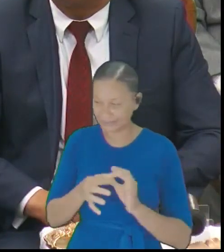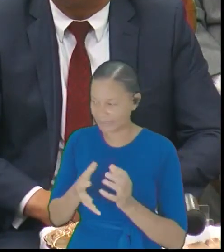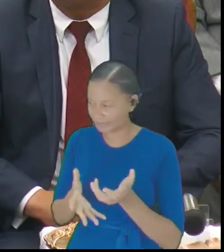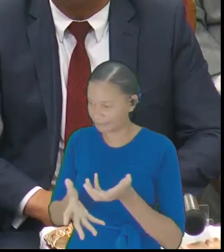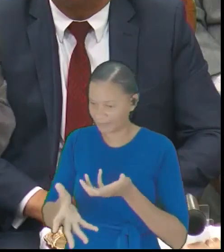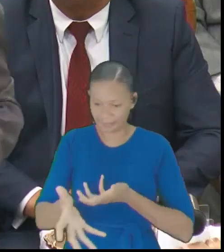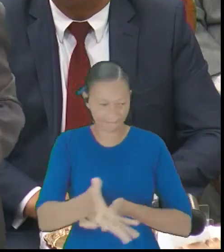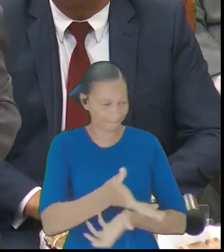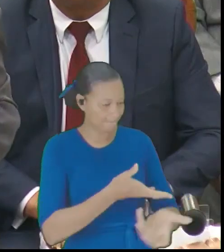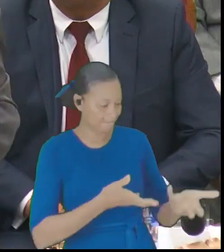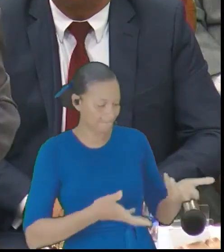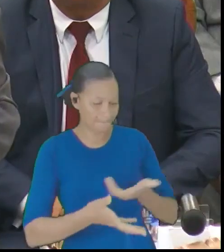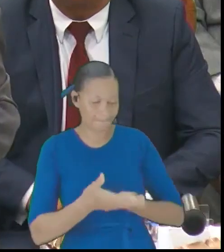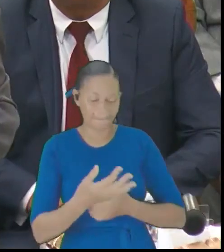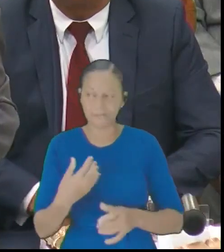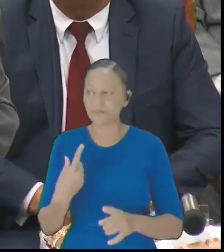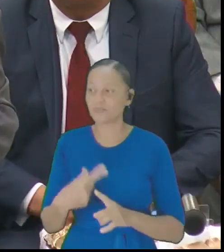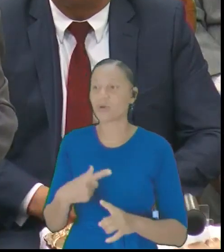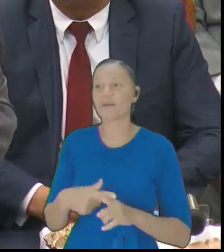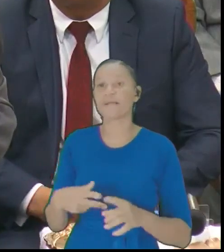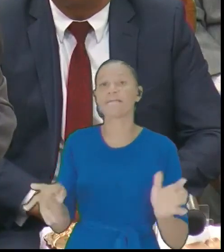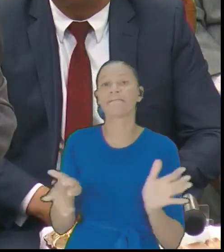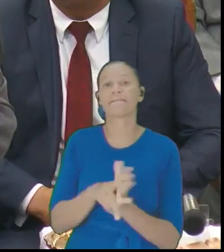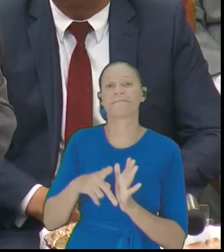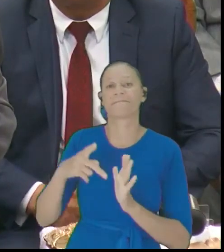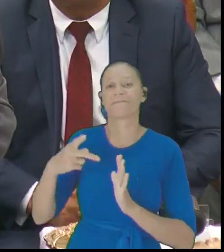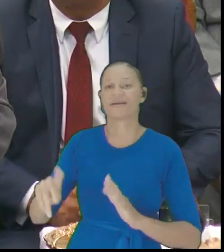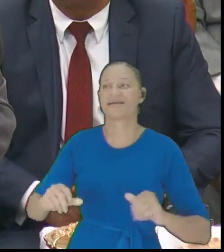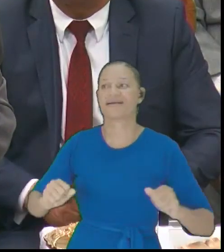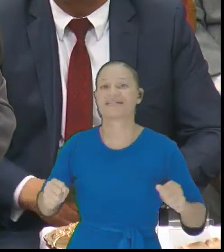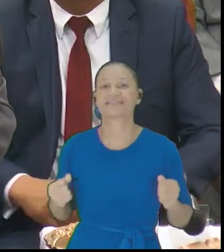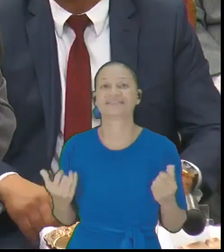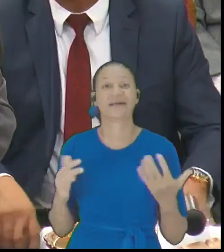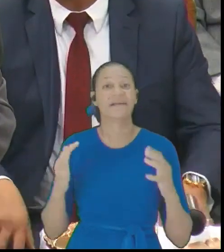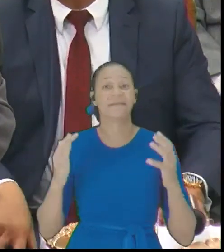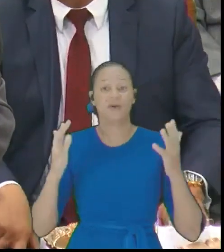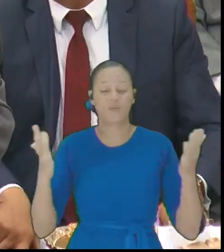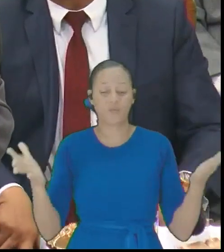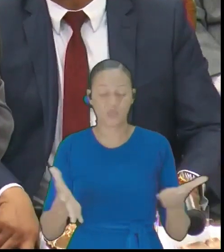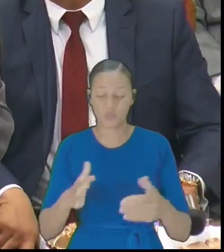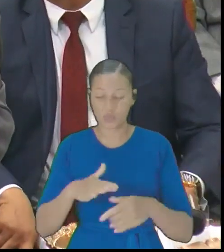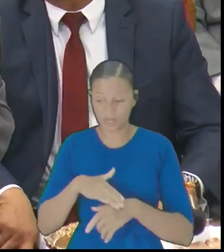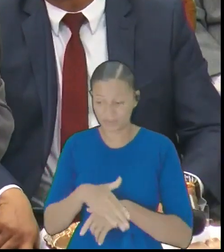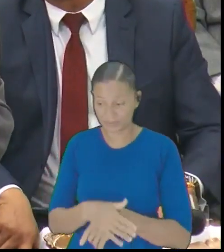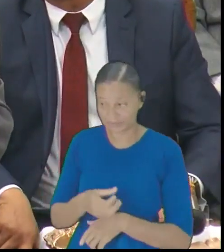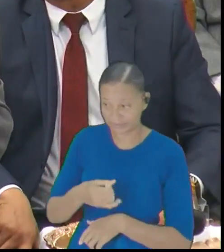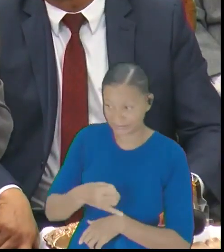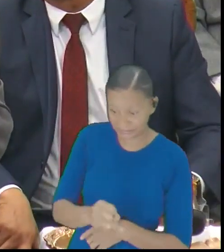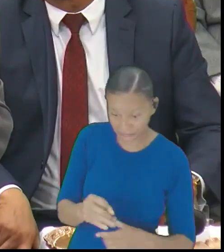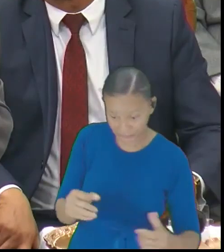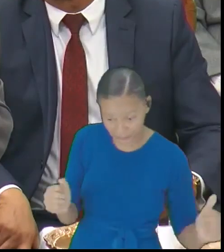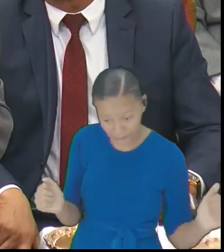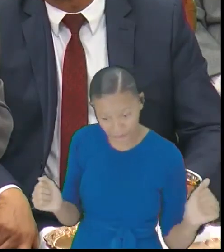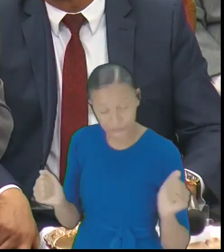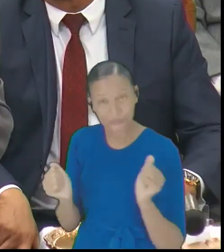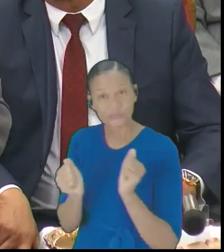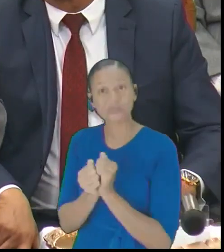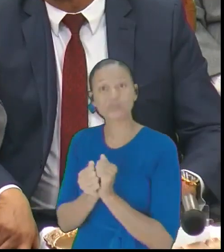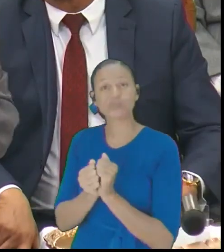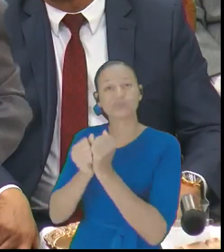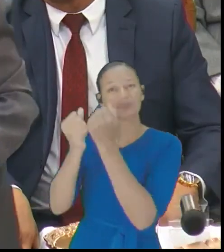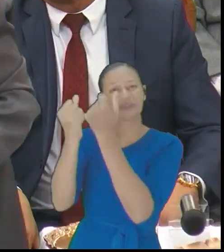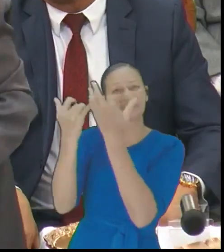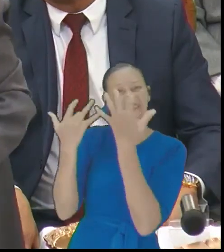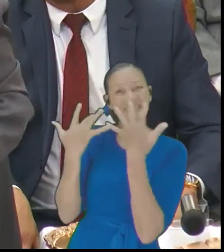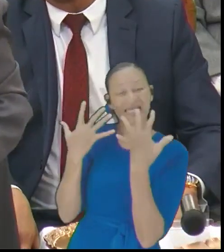quê? Porque a condicional da celebração dessa noite é: se andarmos na luz, como na luz ele está,